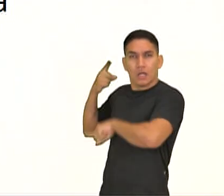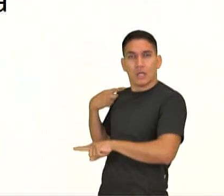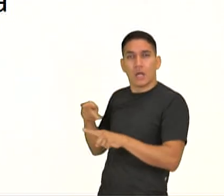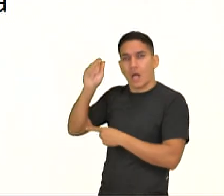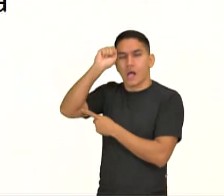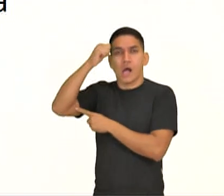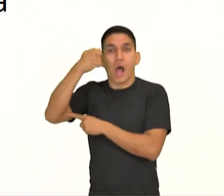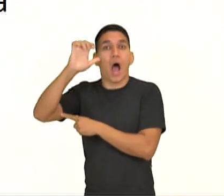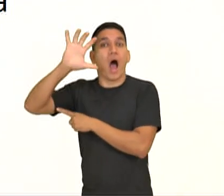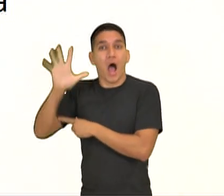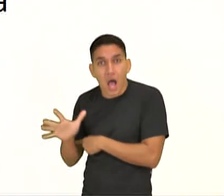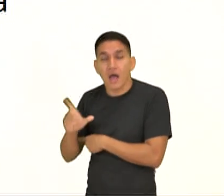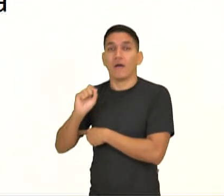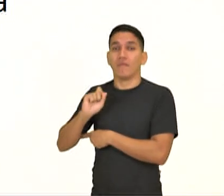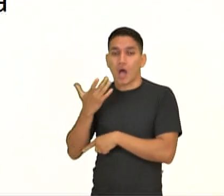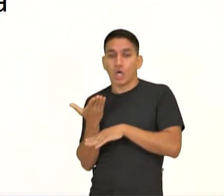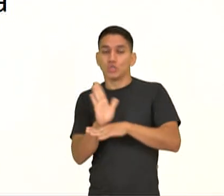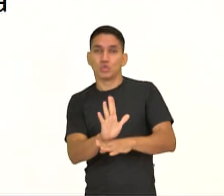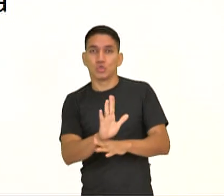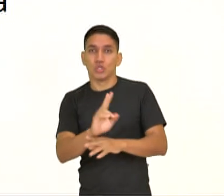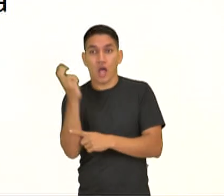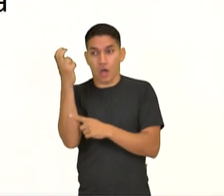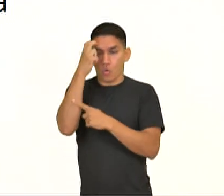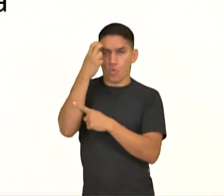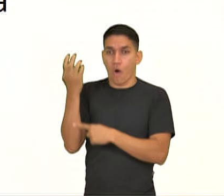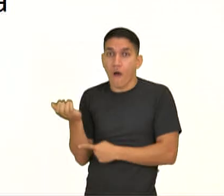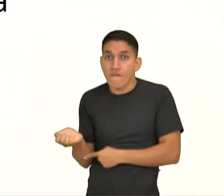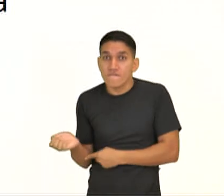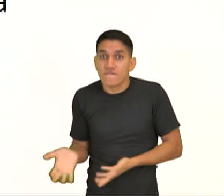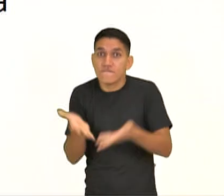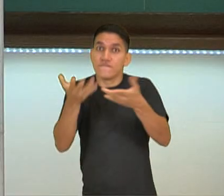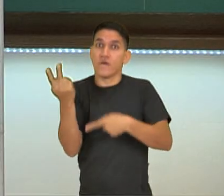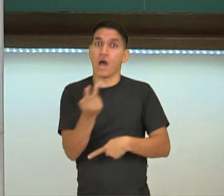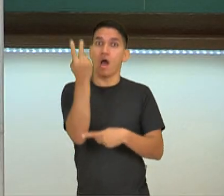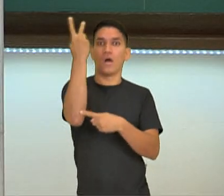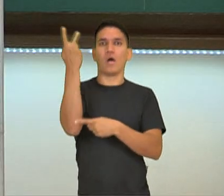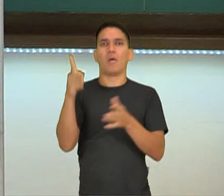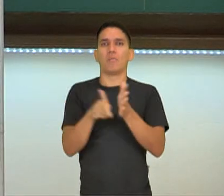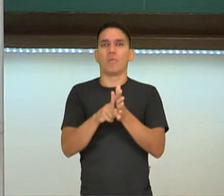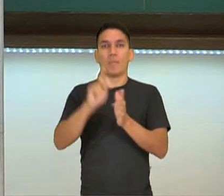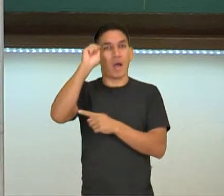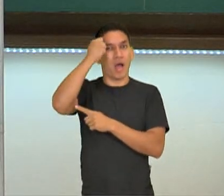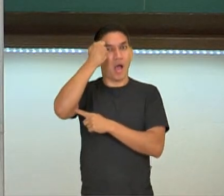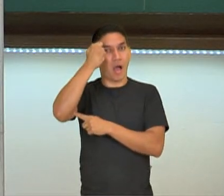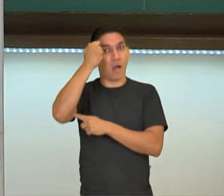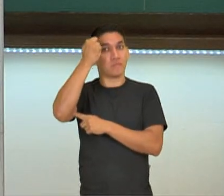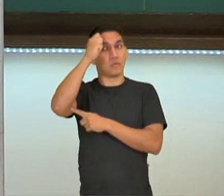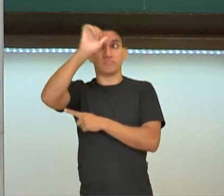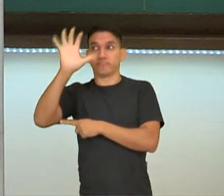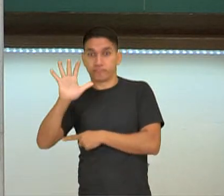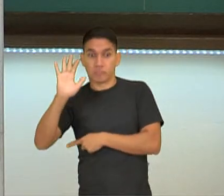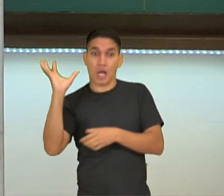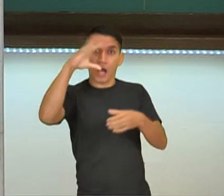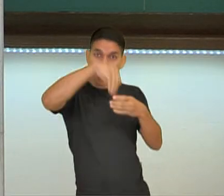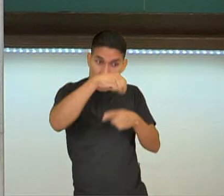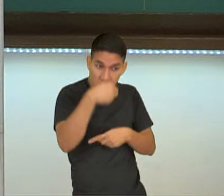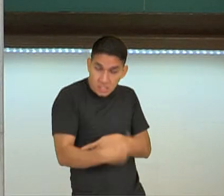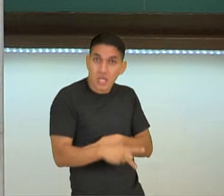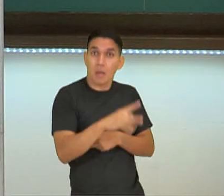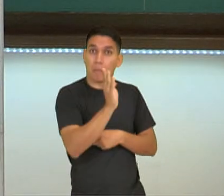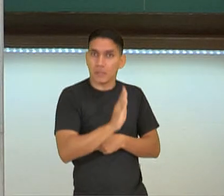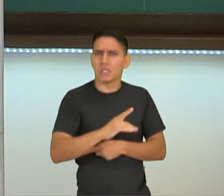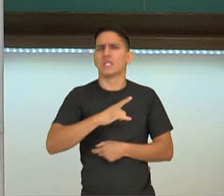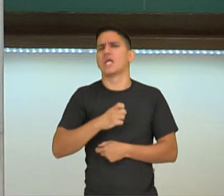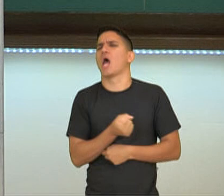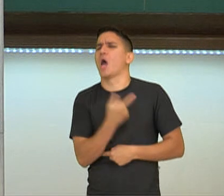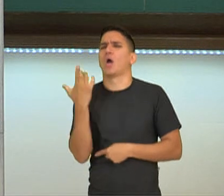contribui para a valorização da cultura afrodescendente do Brasil? Segundo a história, nós temos alguns dados matemáticos, estatísticos, que